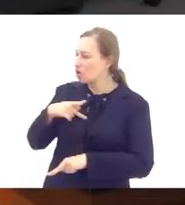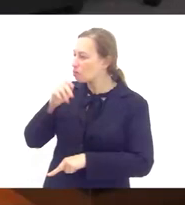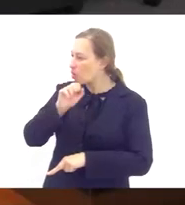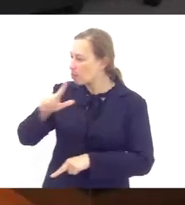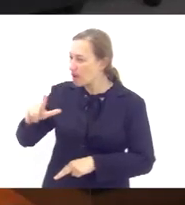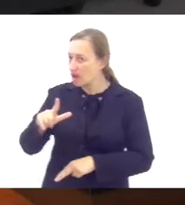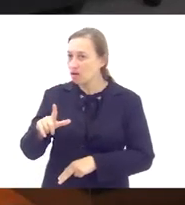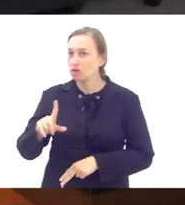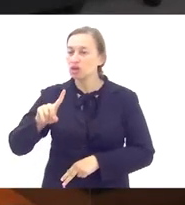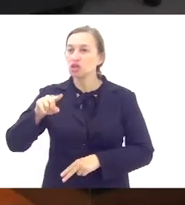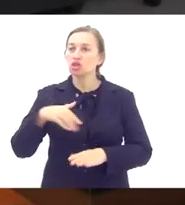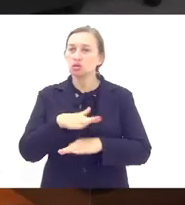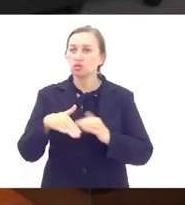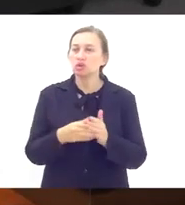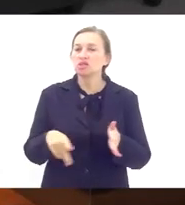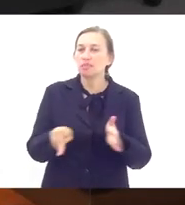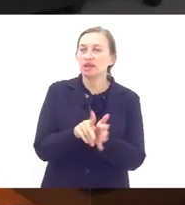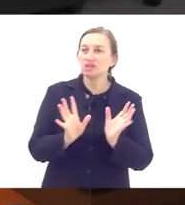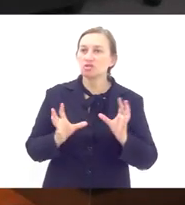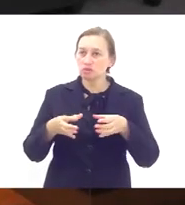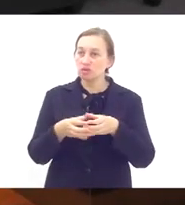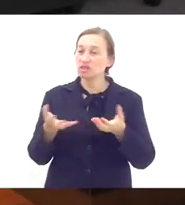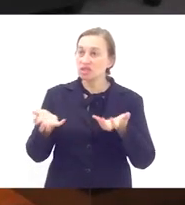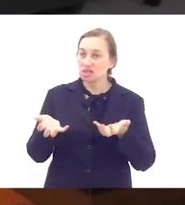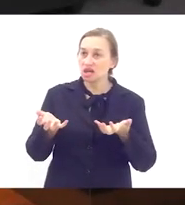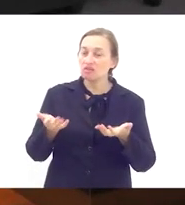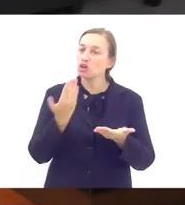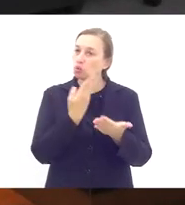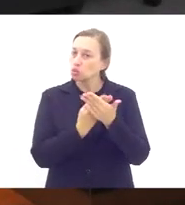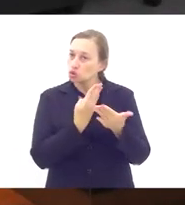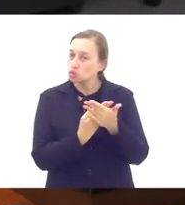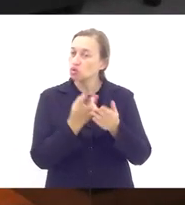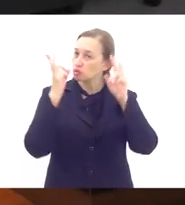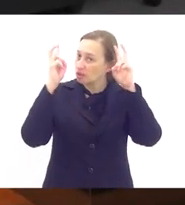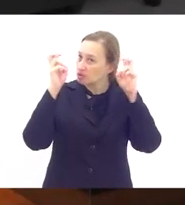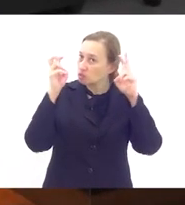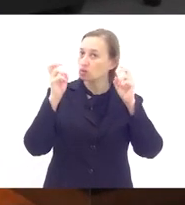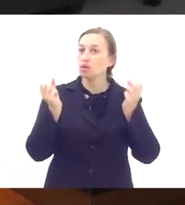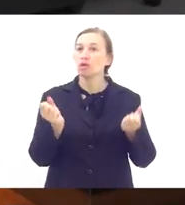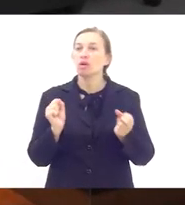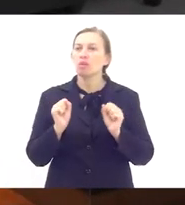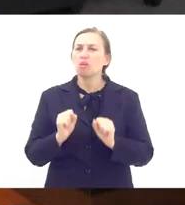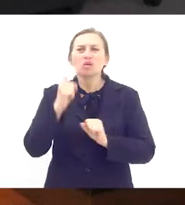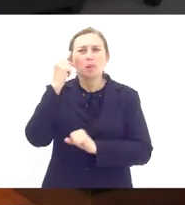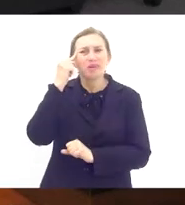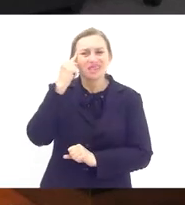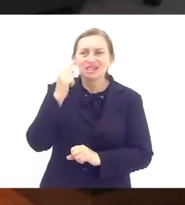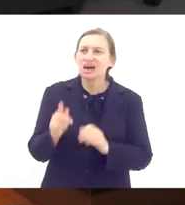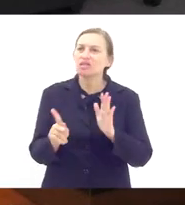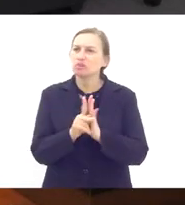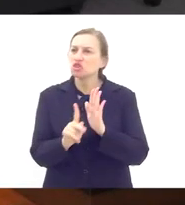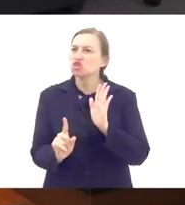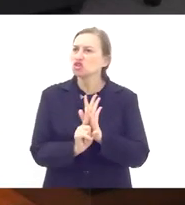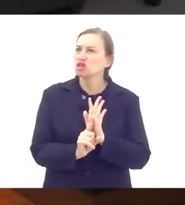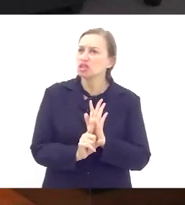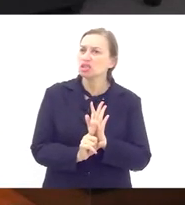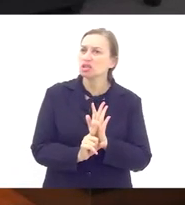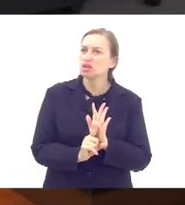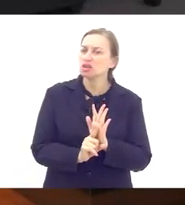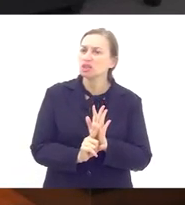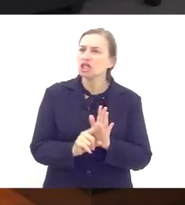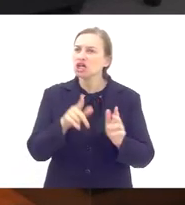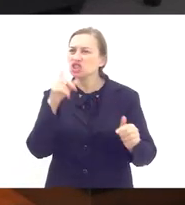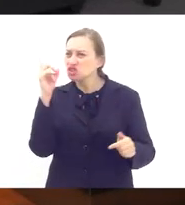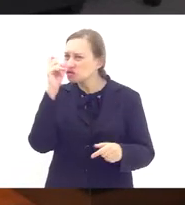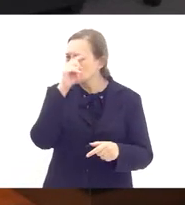todos dessa comissão aqui, se quiserem, né, fazer um estudo sobre isso, para que a gente possa pensar num projeto de lei que